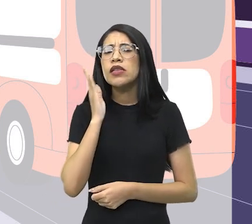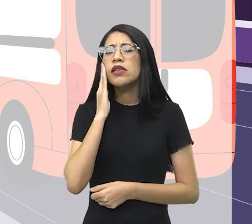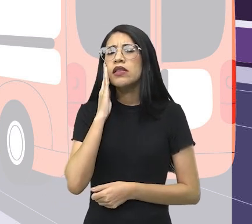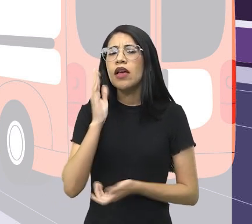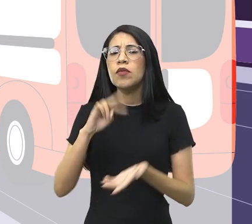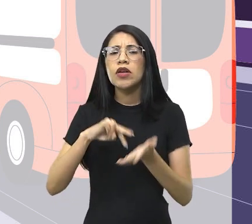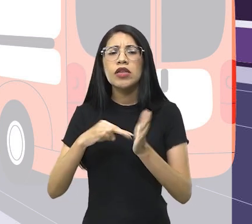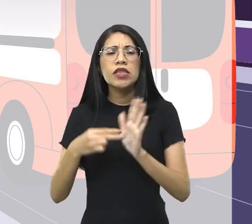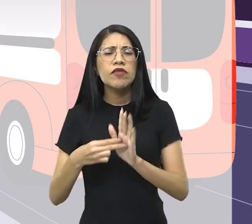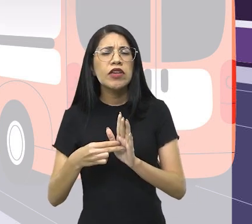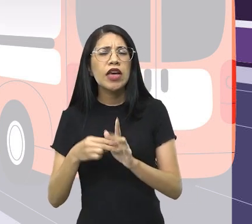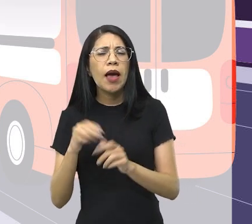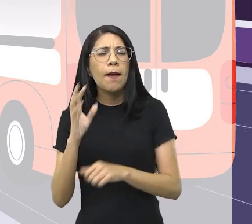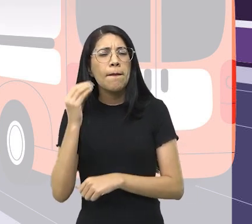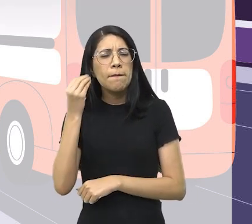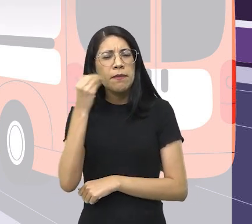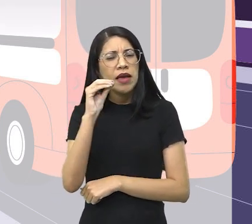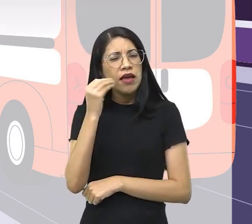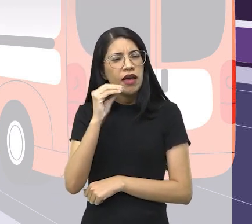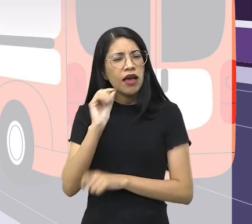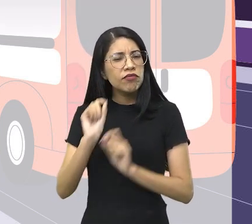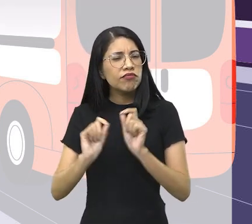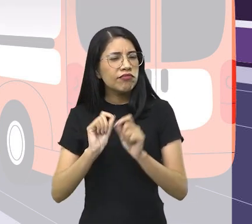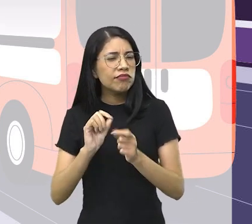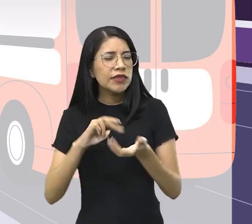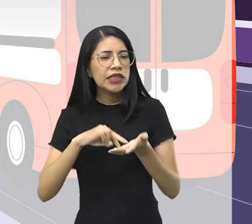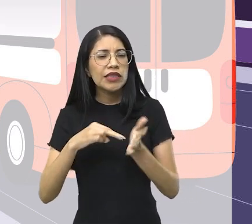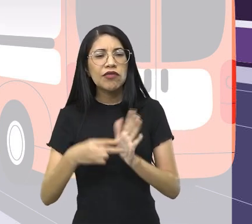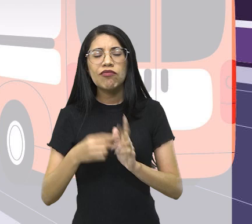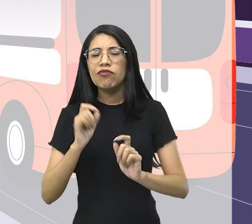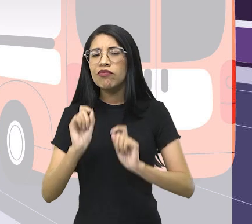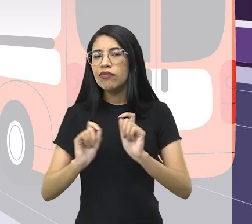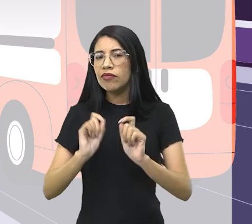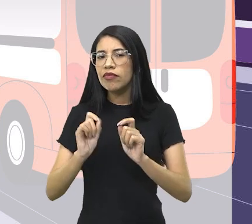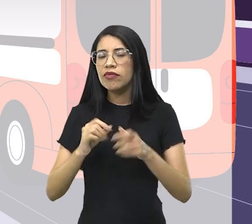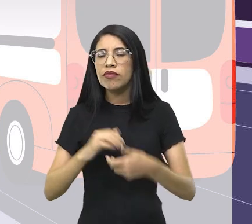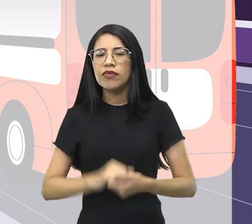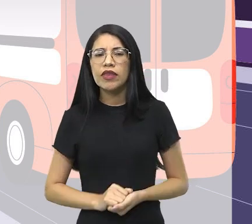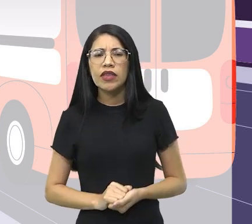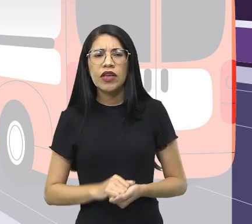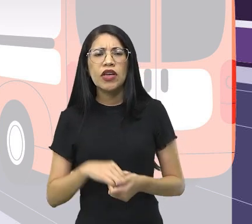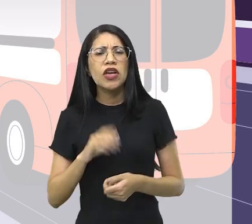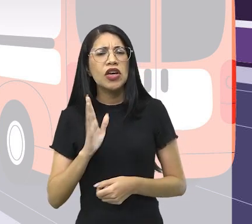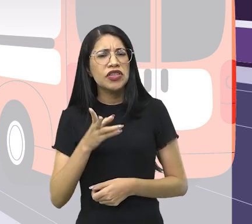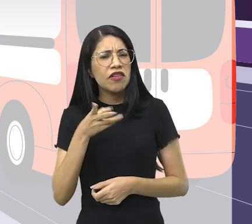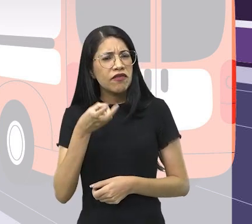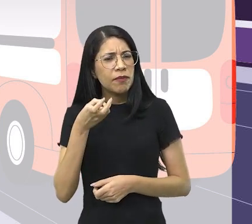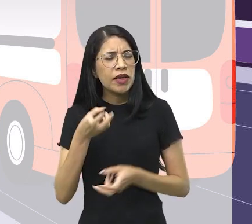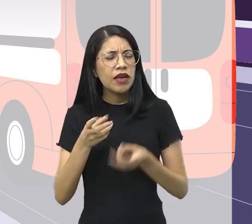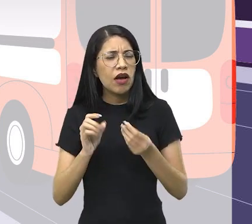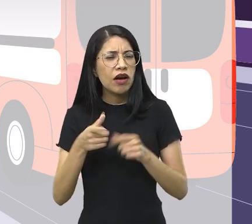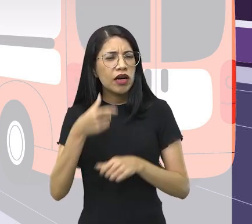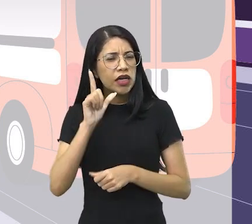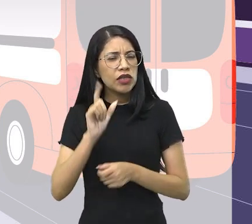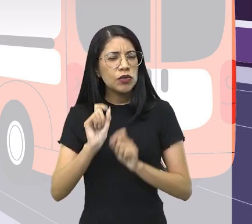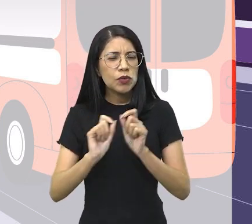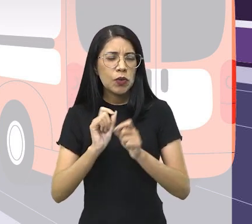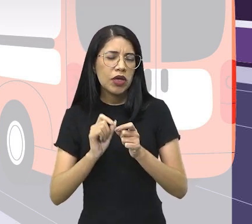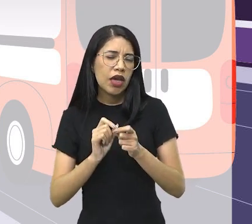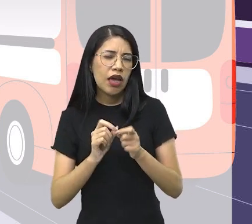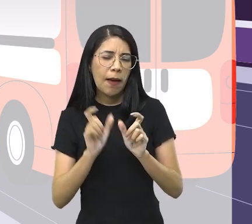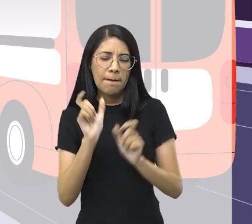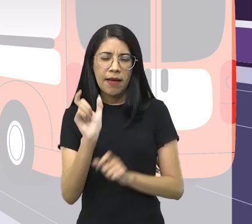é persuadir? Olha aí a perguntinha para vocês. Você sabe o que é persuadir? Já ouviu essa palavra